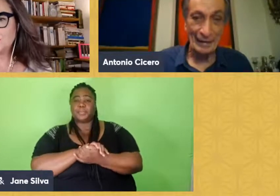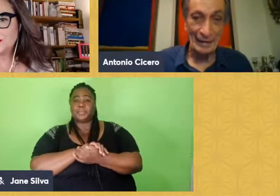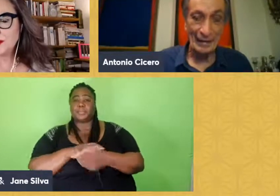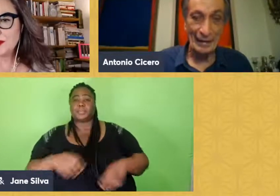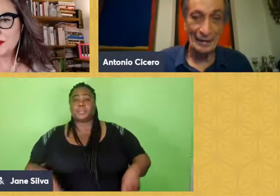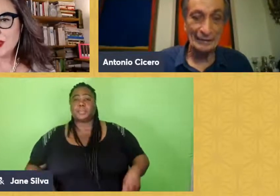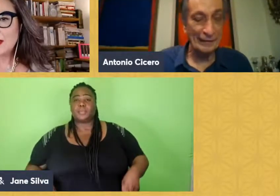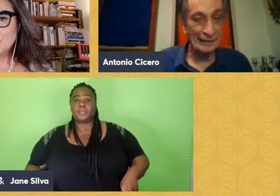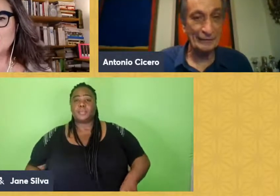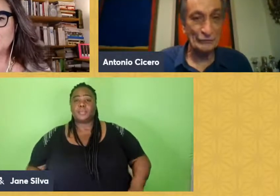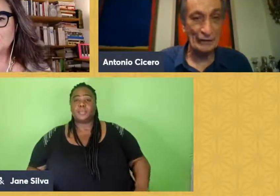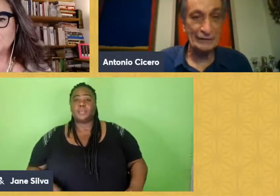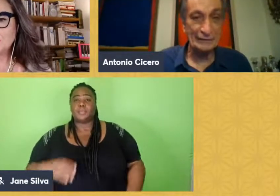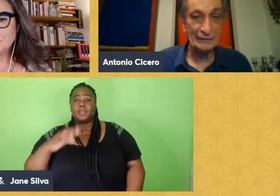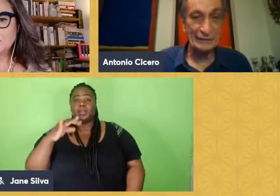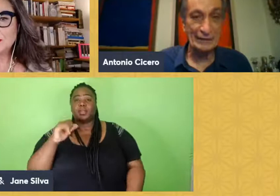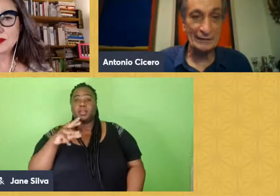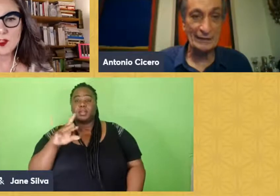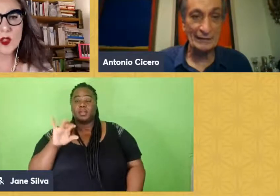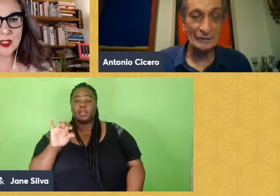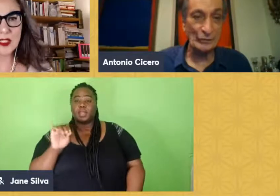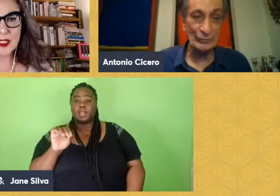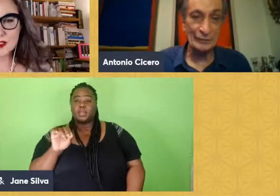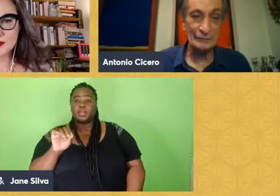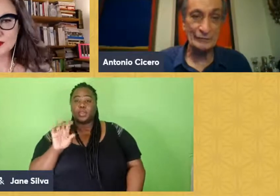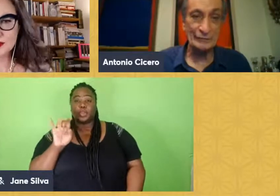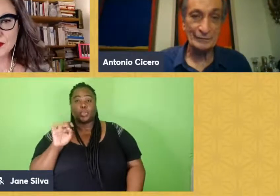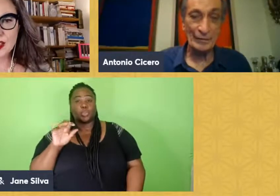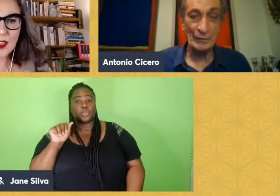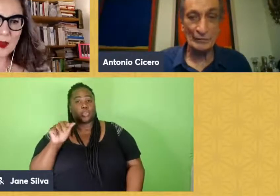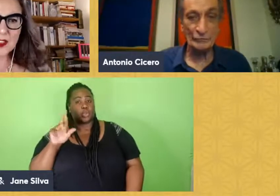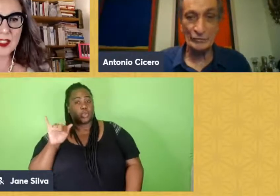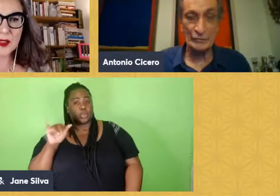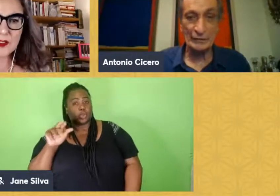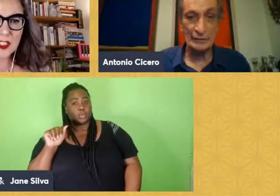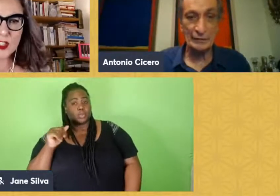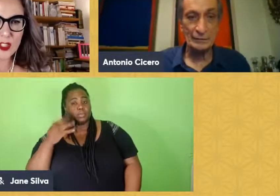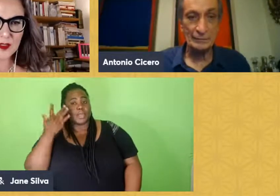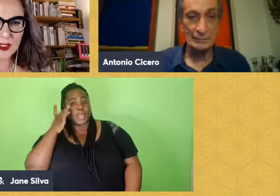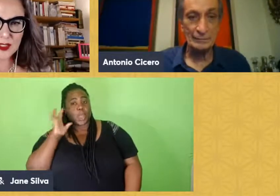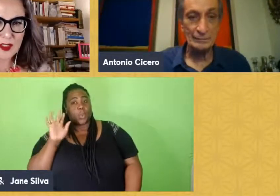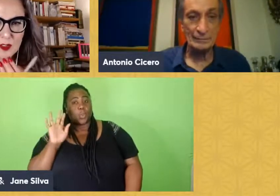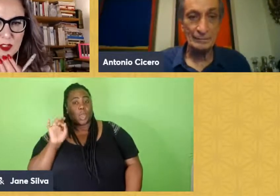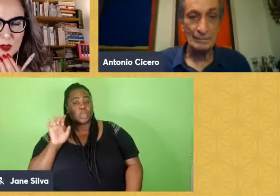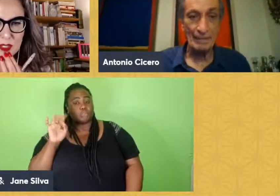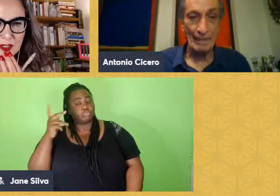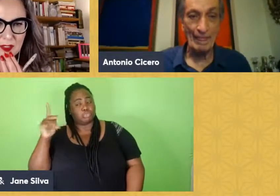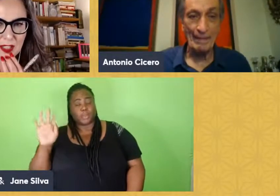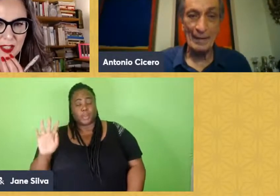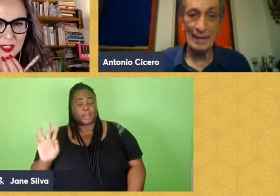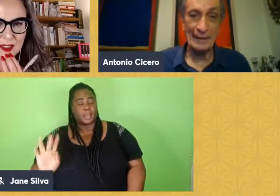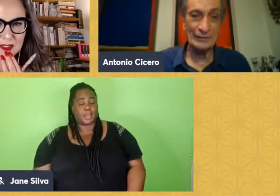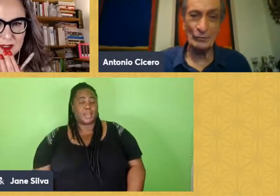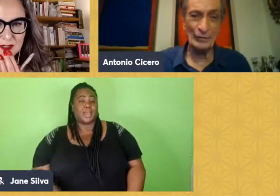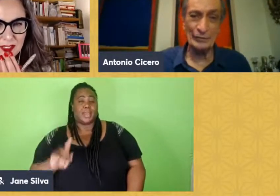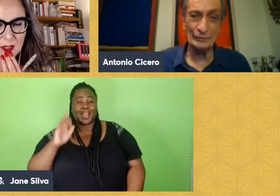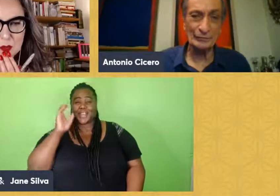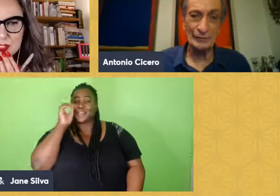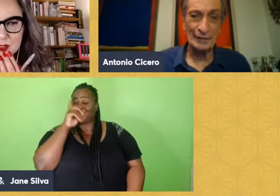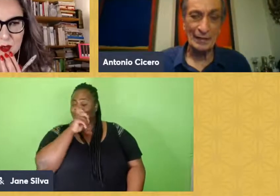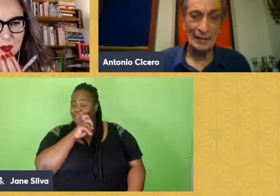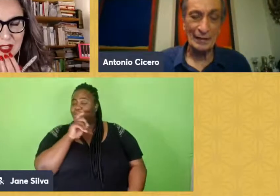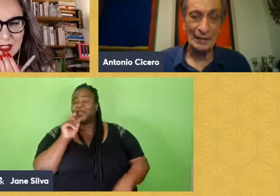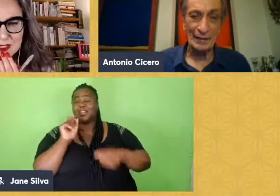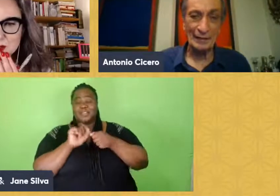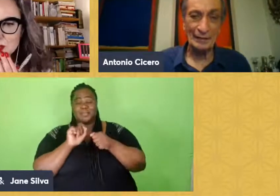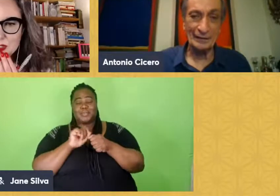Cícero. Adriana, só de Adriana. Só conheço. Eu acho uma versão definitiva, né? É difícil gravar tão